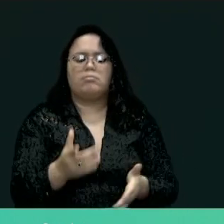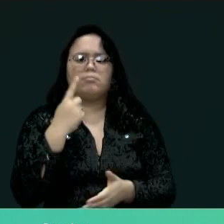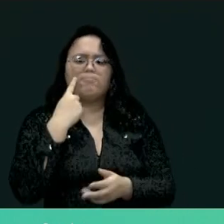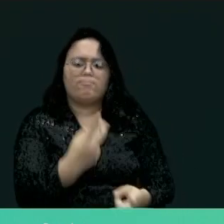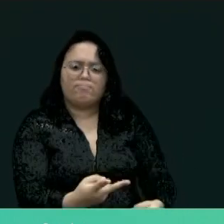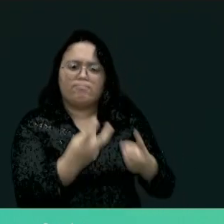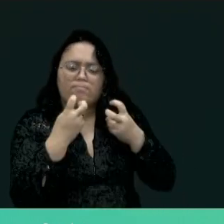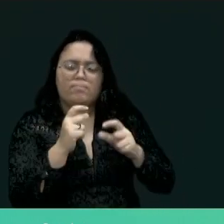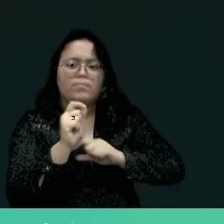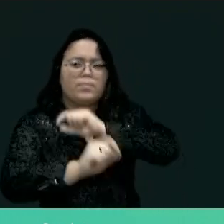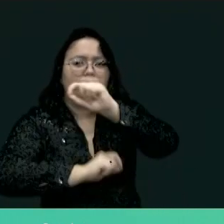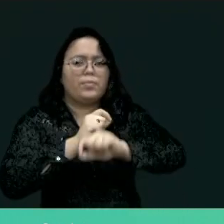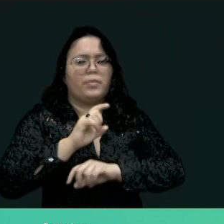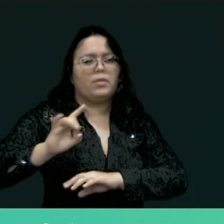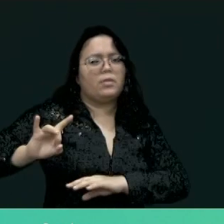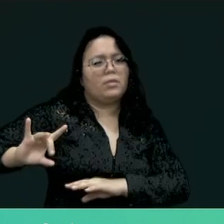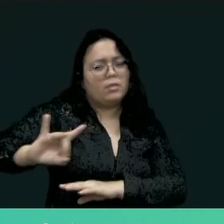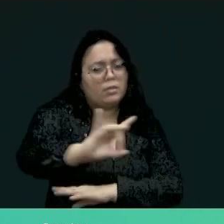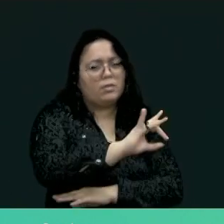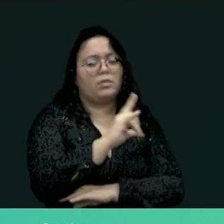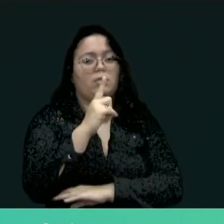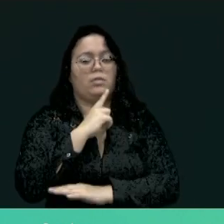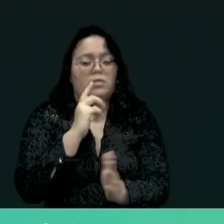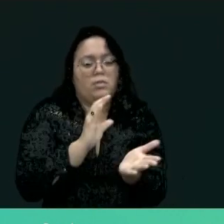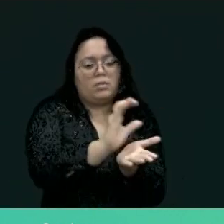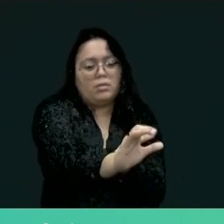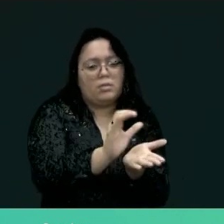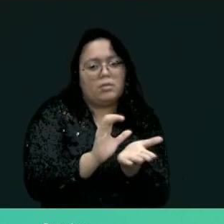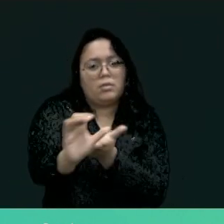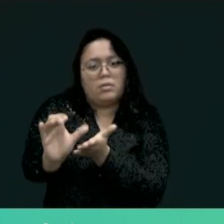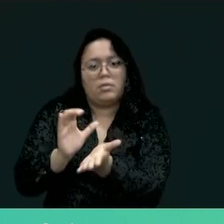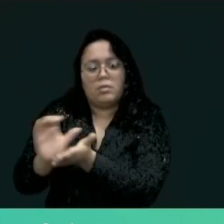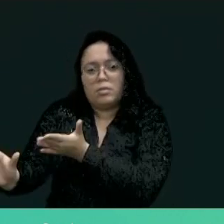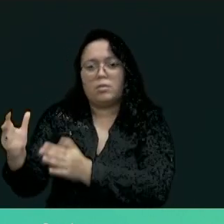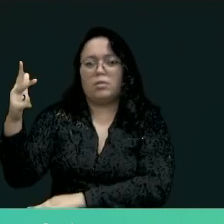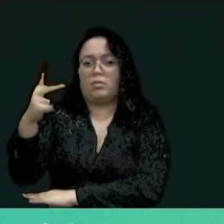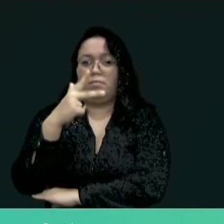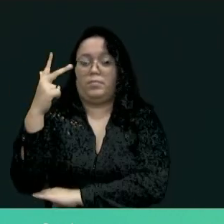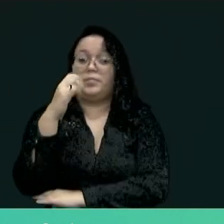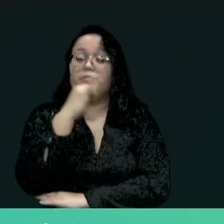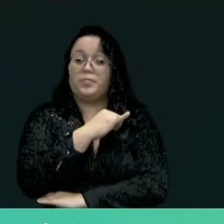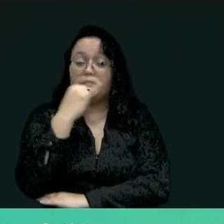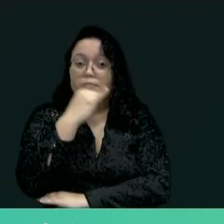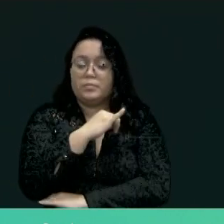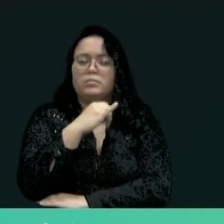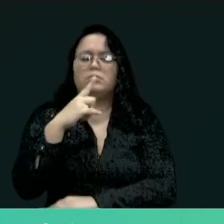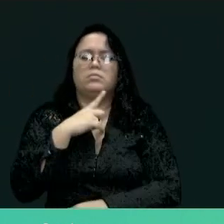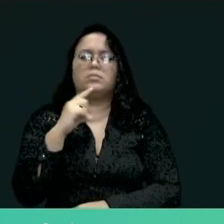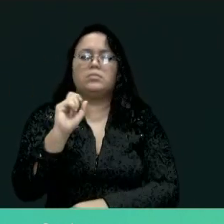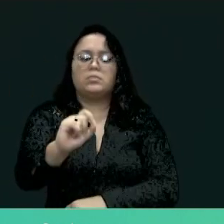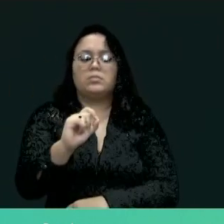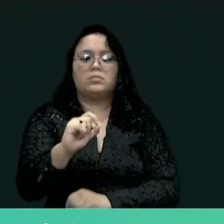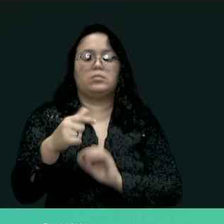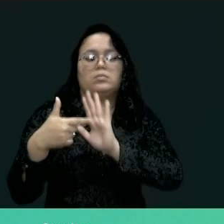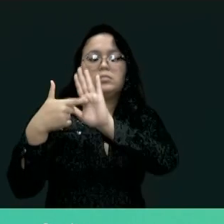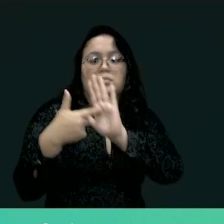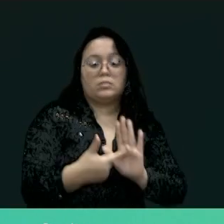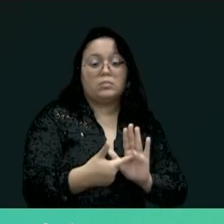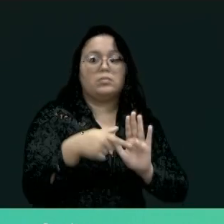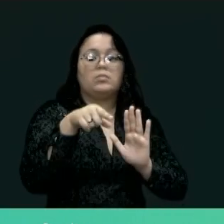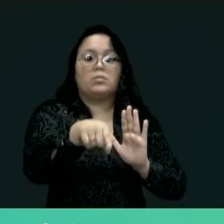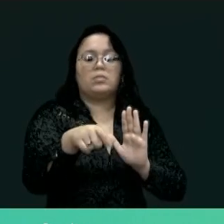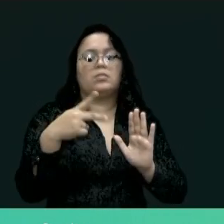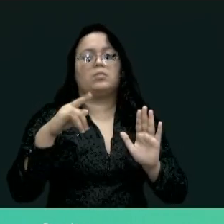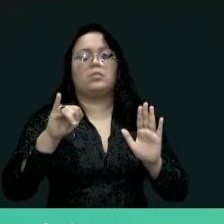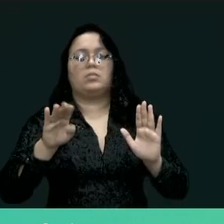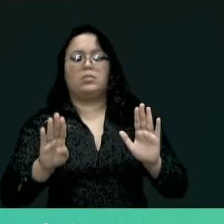para cada R$ 1 investido em energia eólica, nós trazemos de volta para o